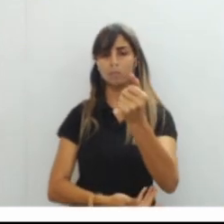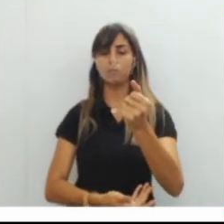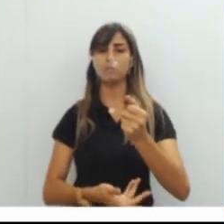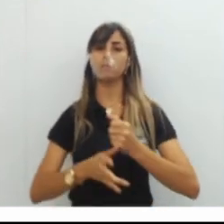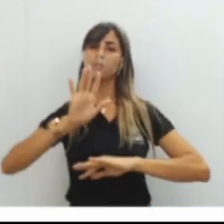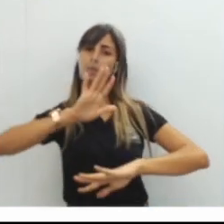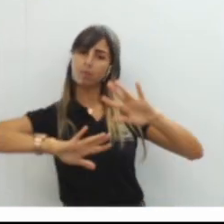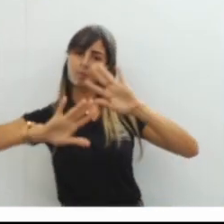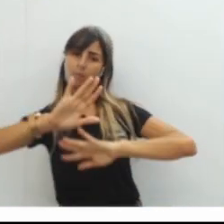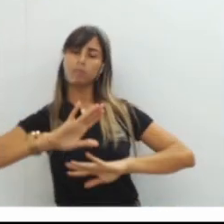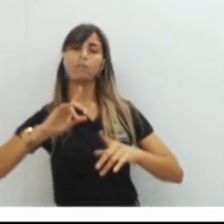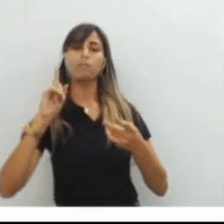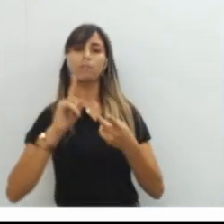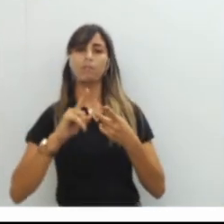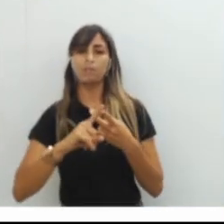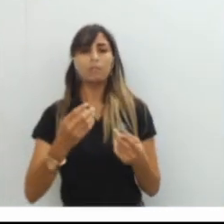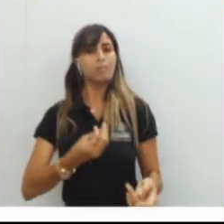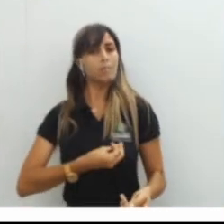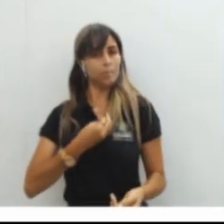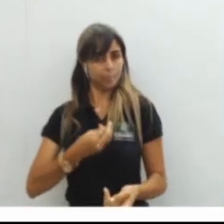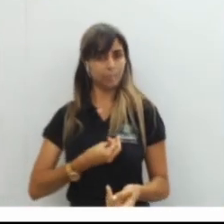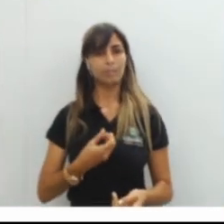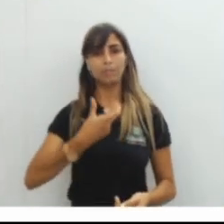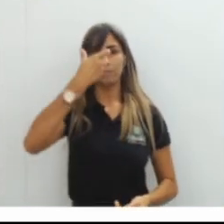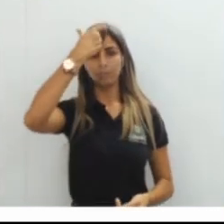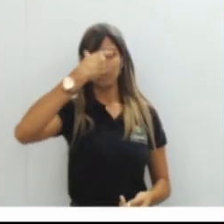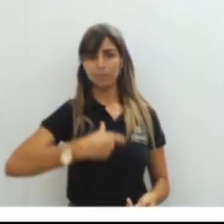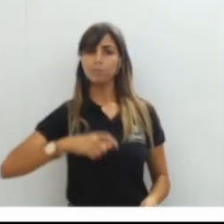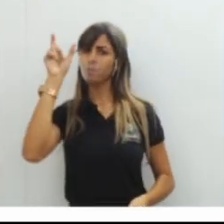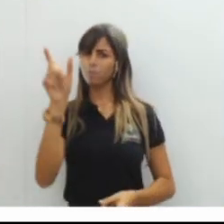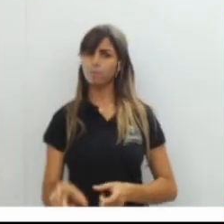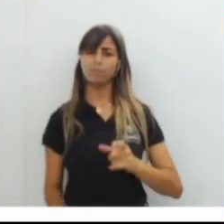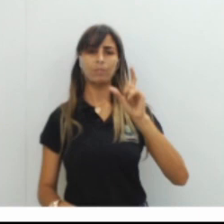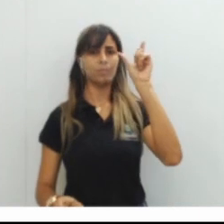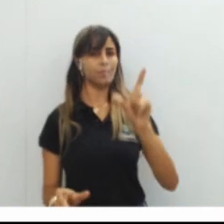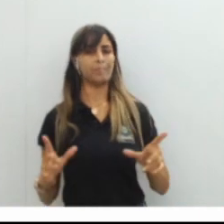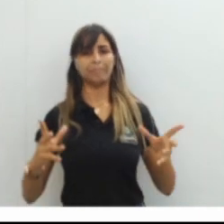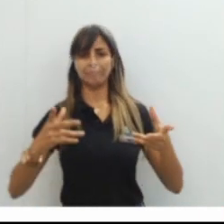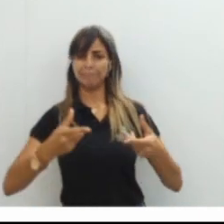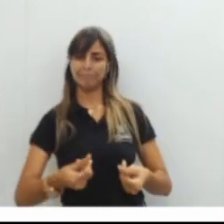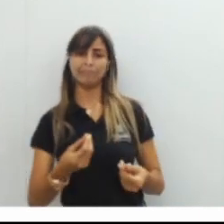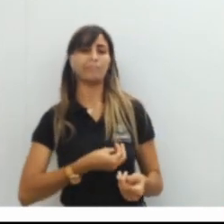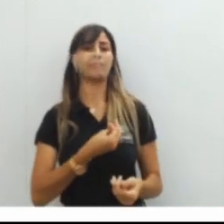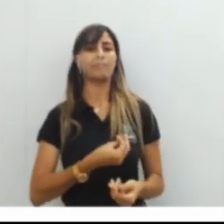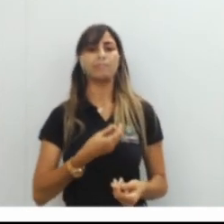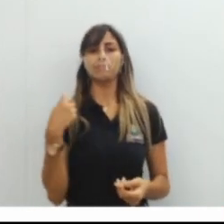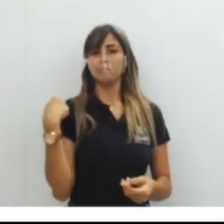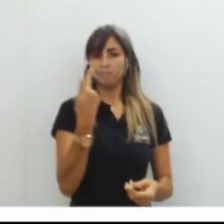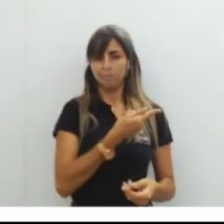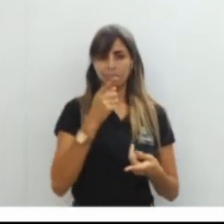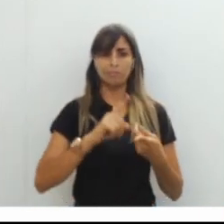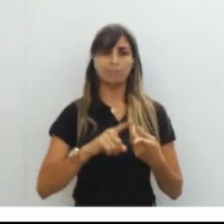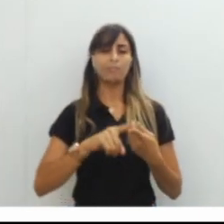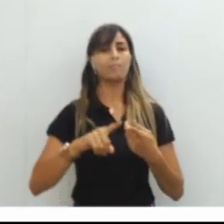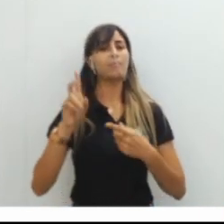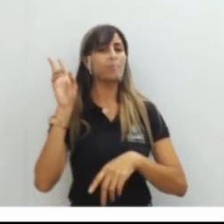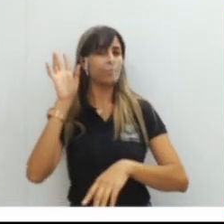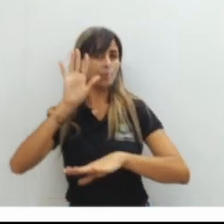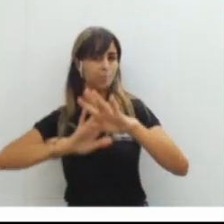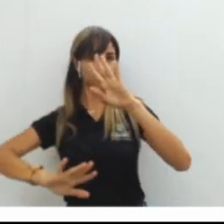conservando também a vida humana, né? Todas as vidas, mas a gente também está conservando a